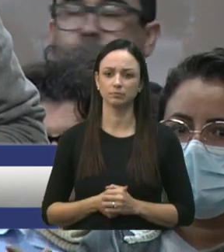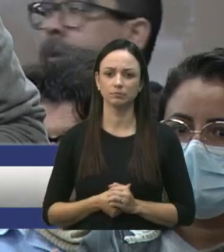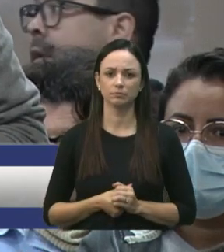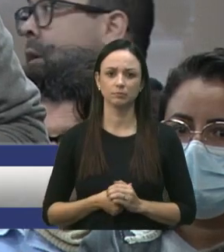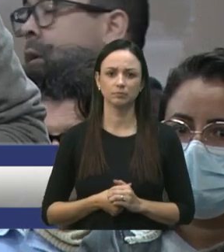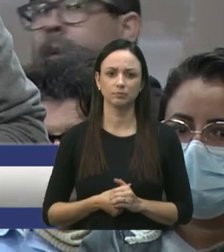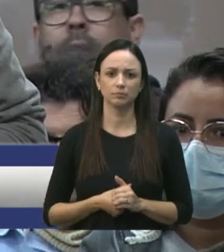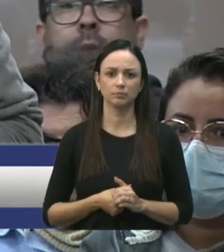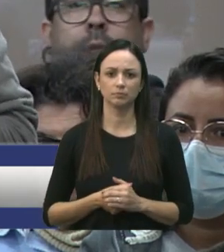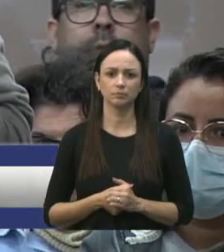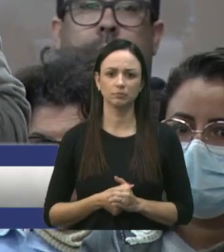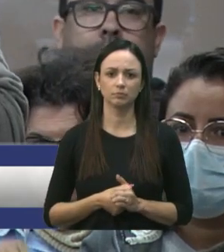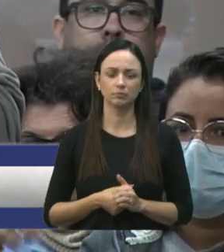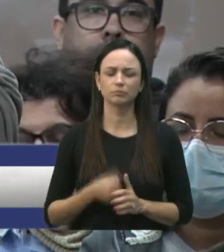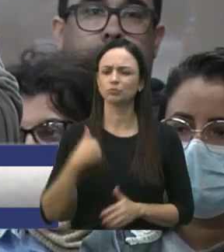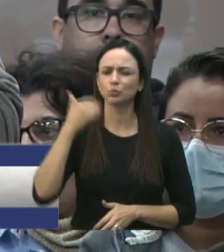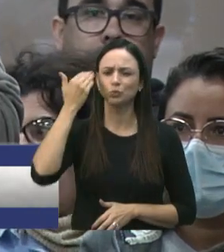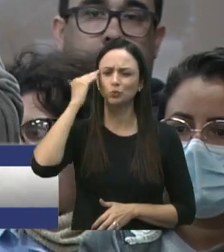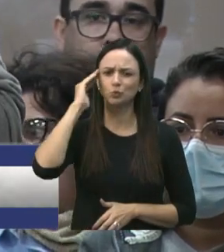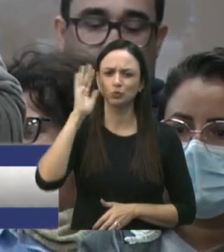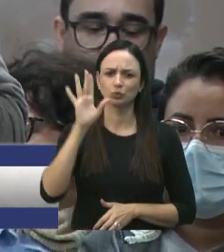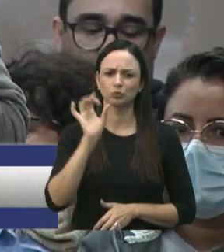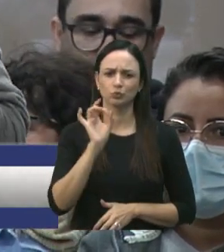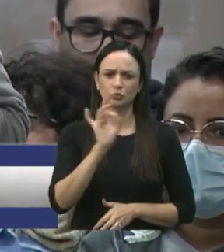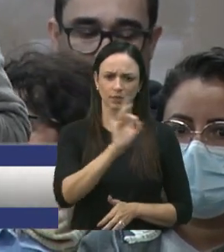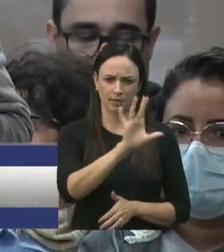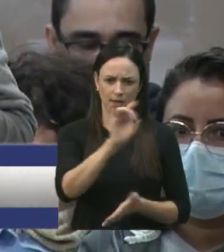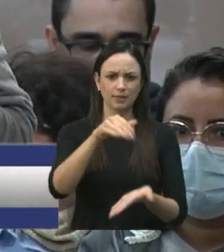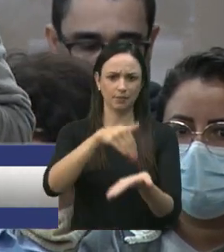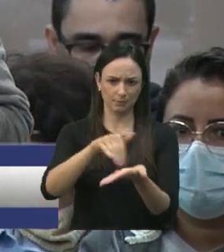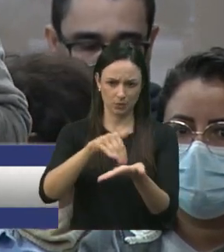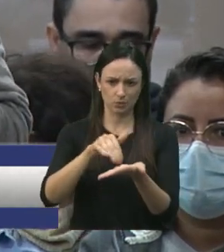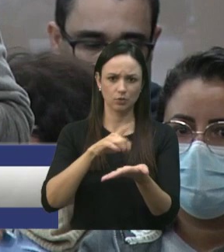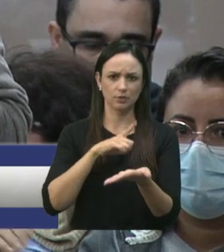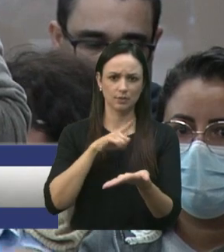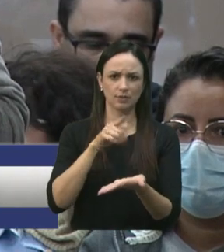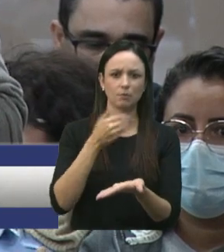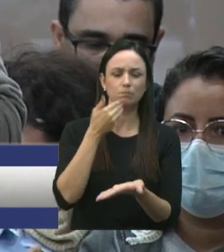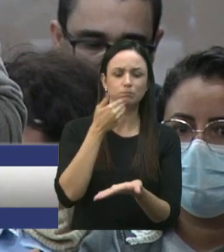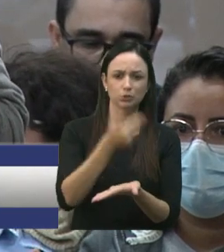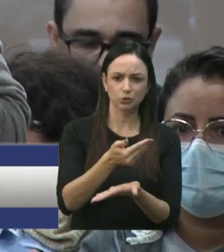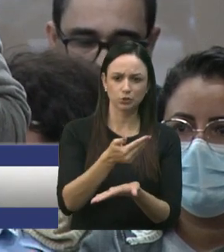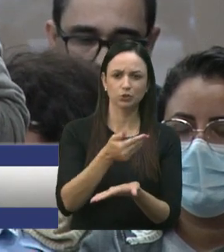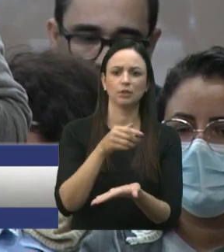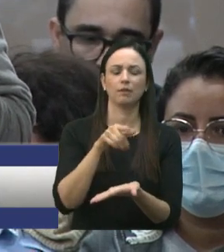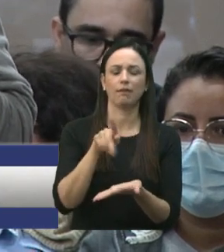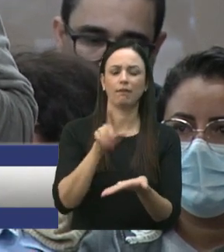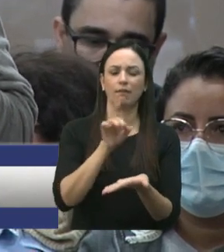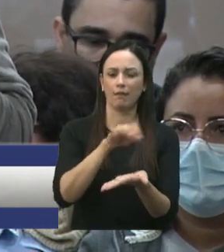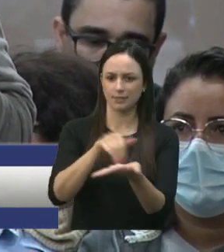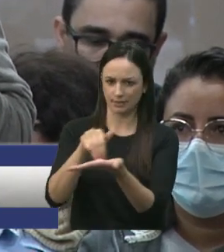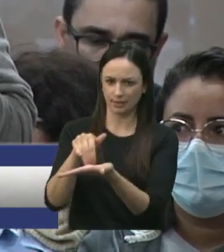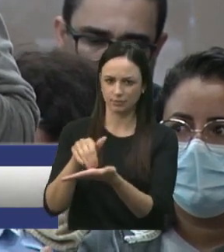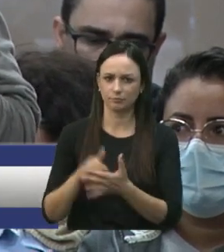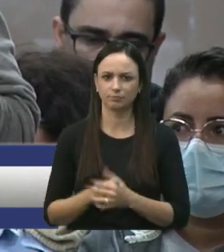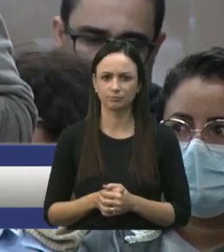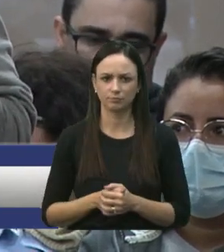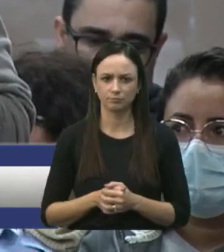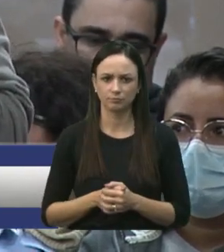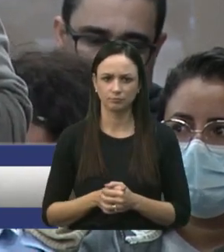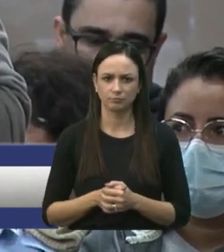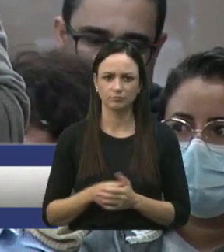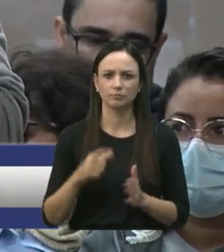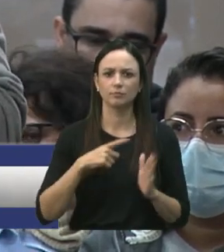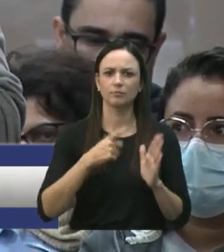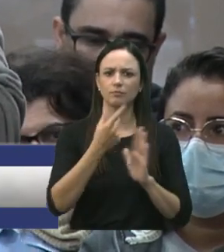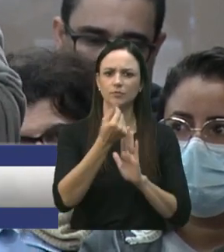Eu não entendi a pergunta. É assim, cada pasta teve uma reivindicação, como você disse, das secretarias. Teve o orçamento